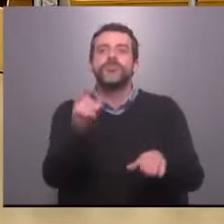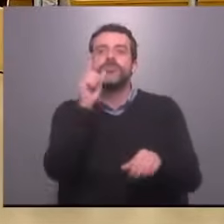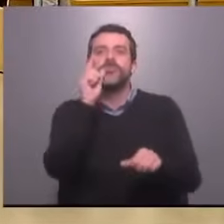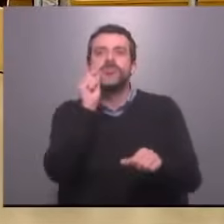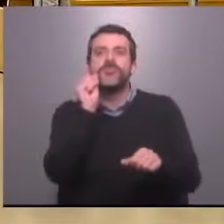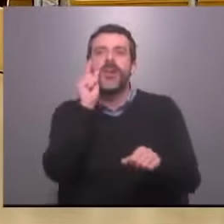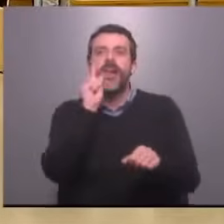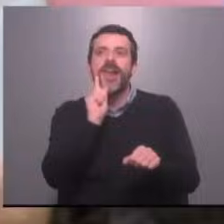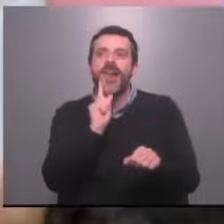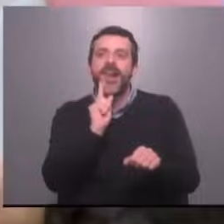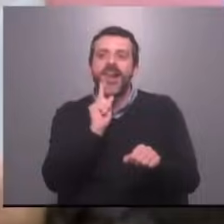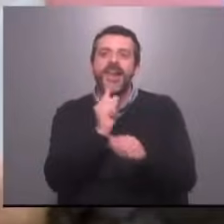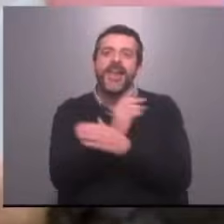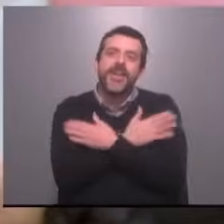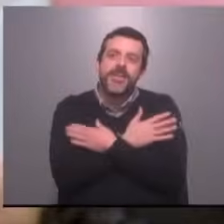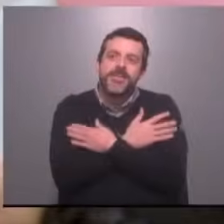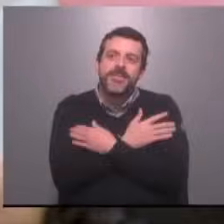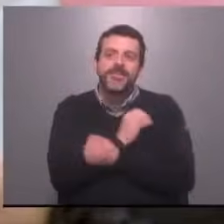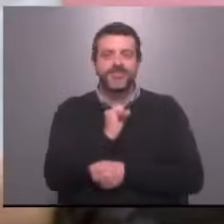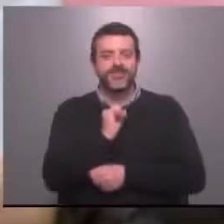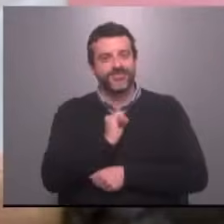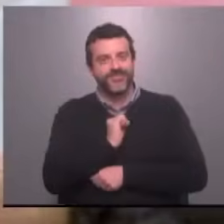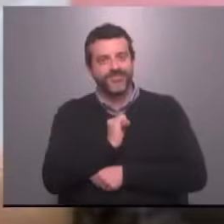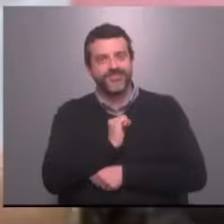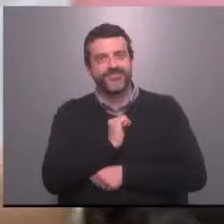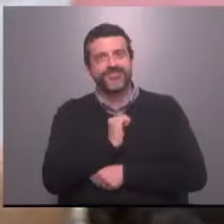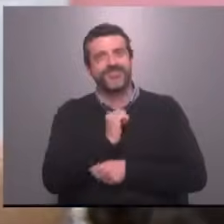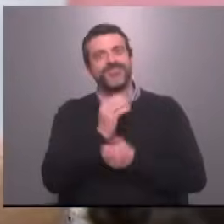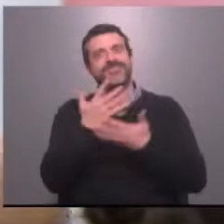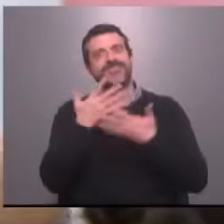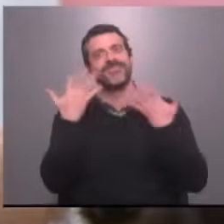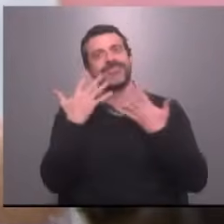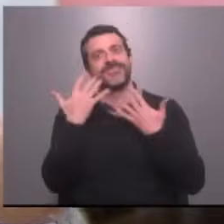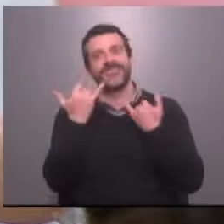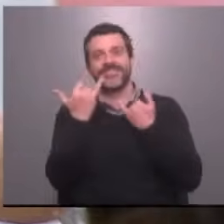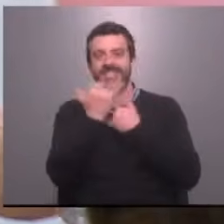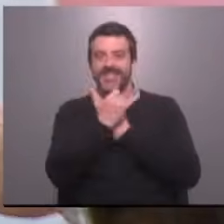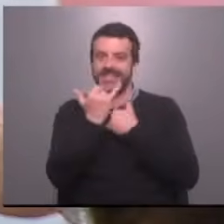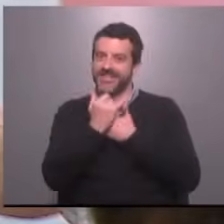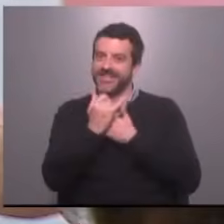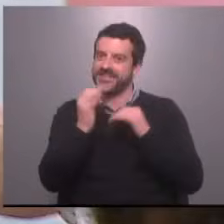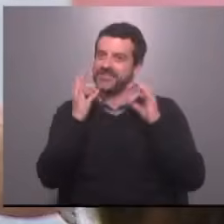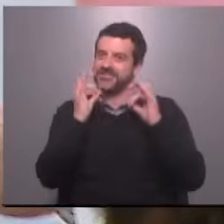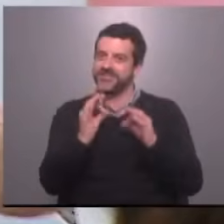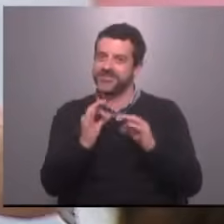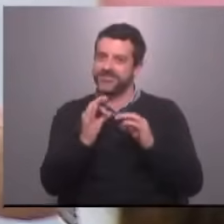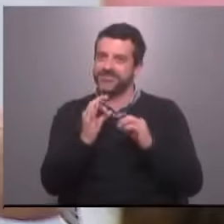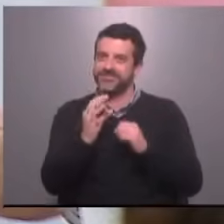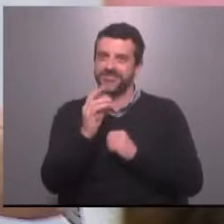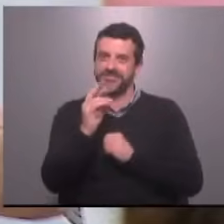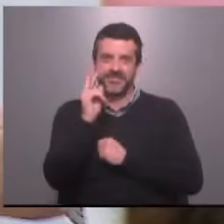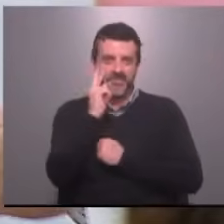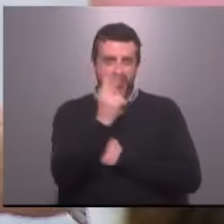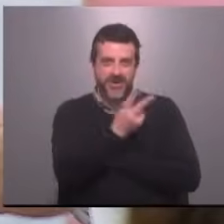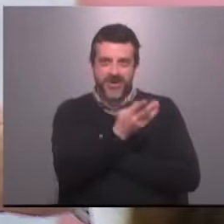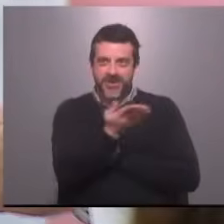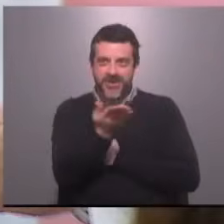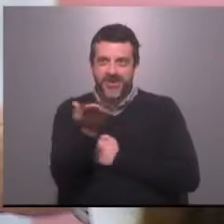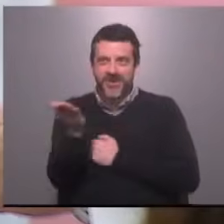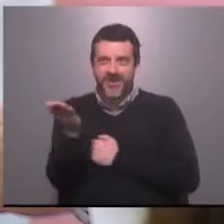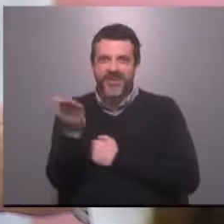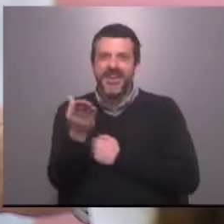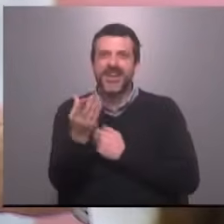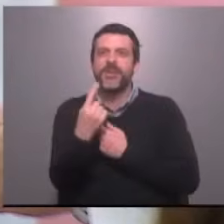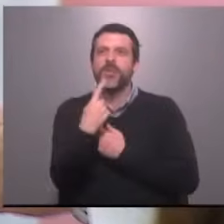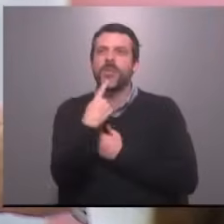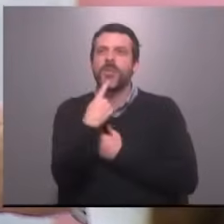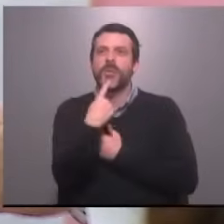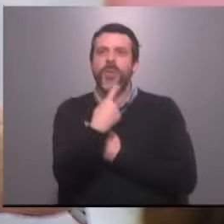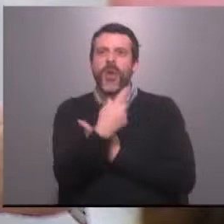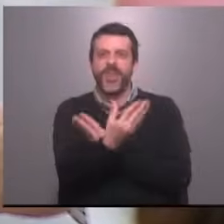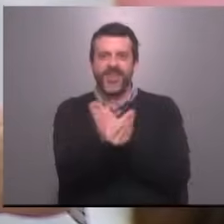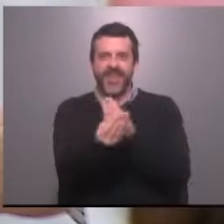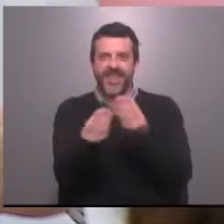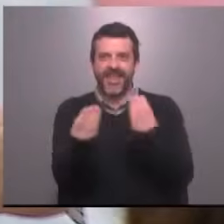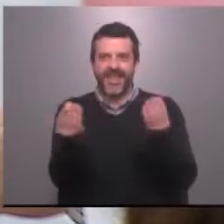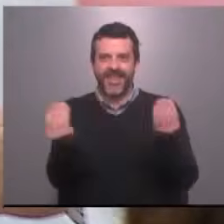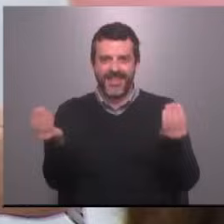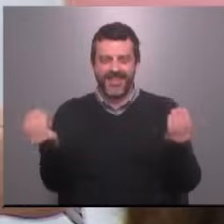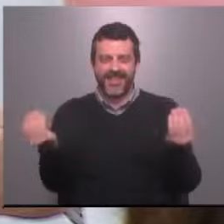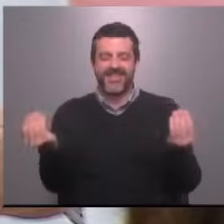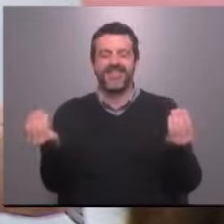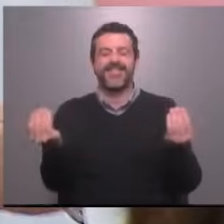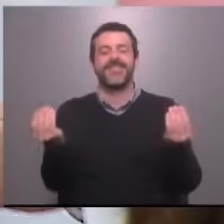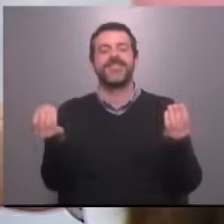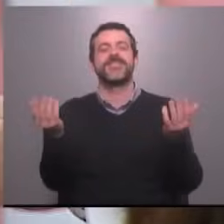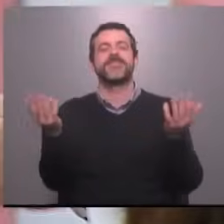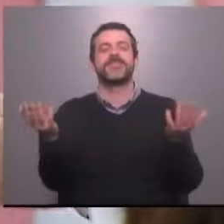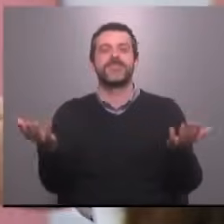Meus caros amiguitos e amiguitas, é uma grande alegria ver-vos aqui em tão grande